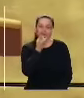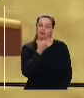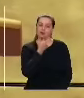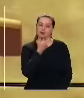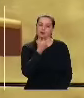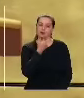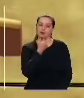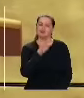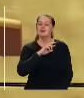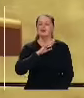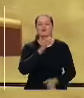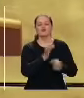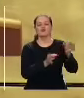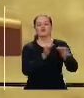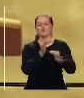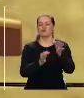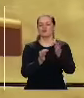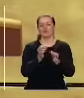maus olhos.